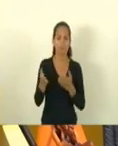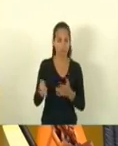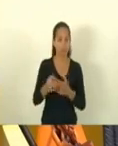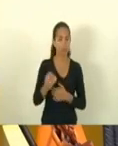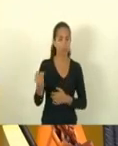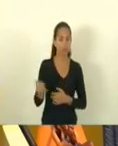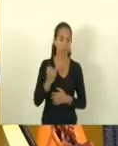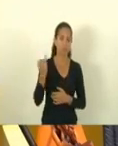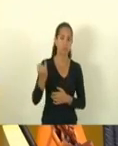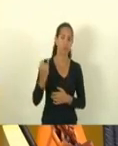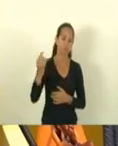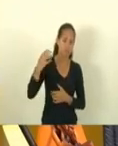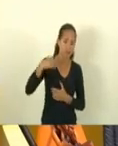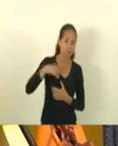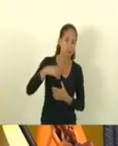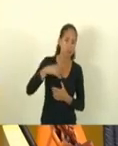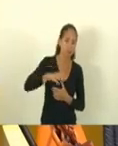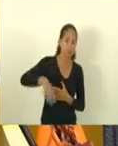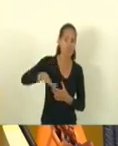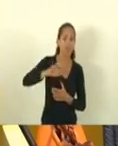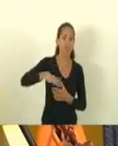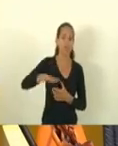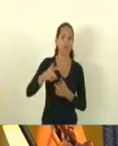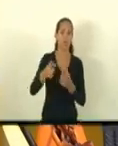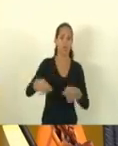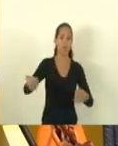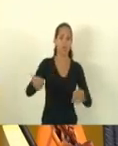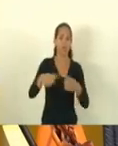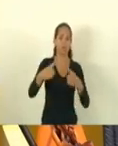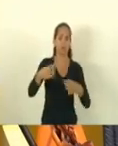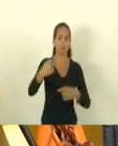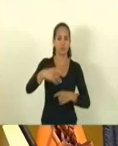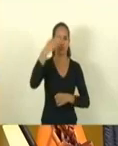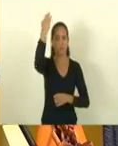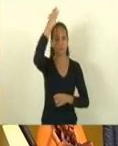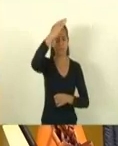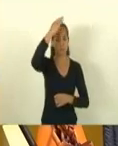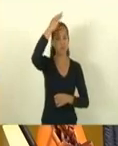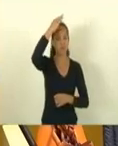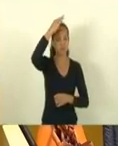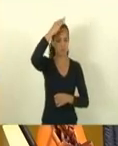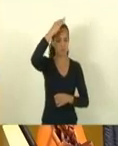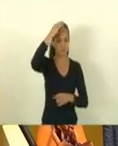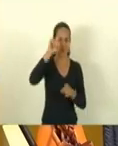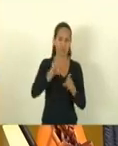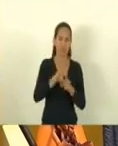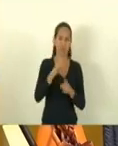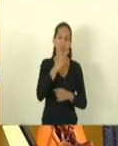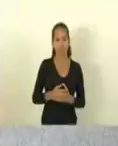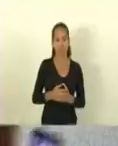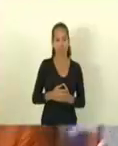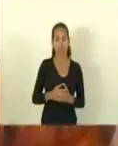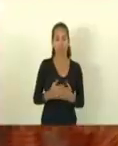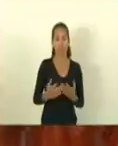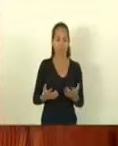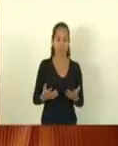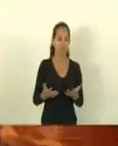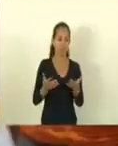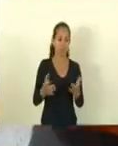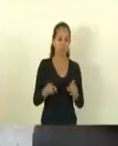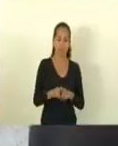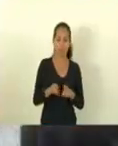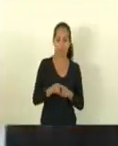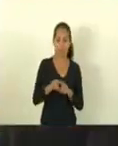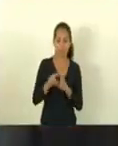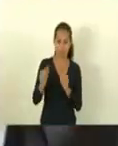tão importante dentro da questão musical aqui no Espírito Santo, sobretudo aqui na região da Grande Vitória. Fazer coro